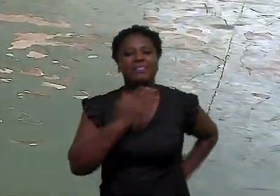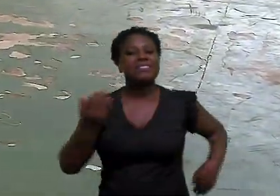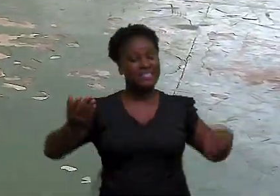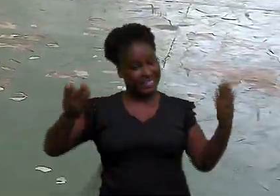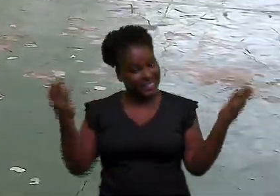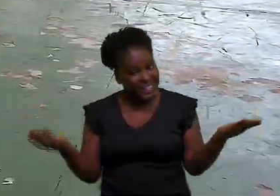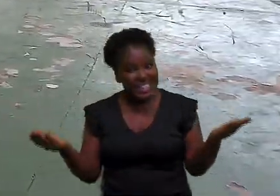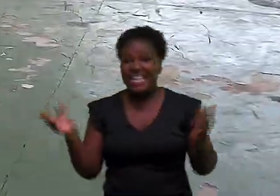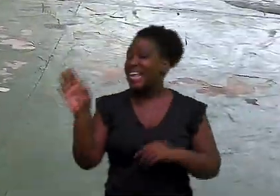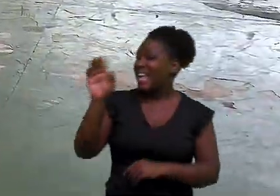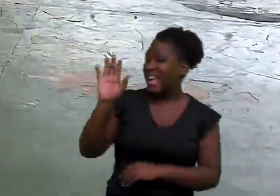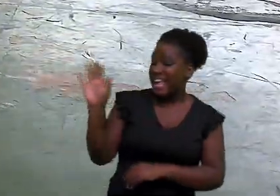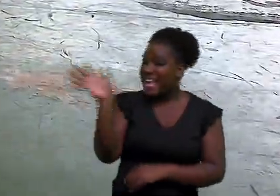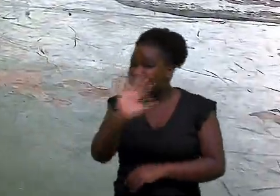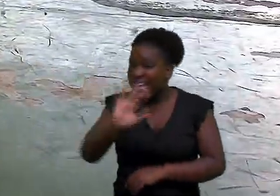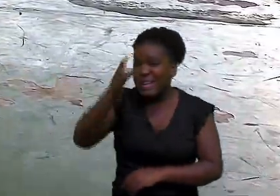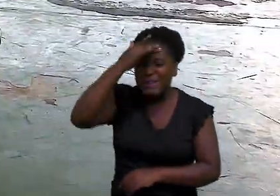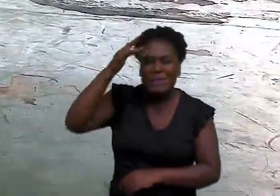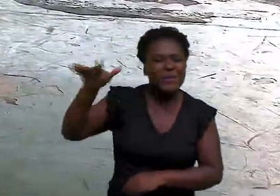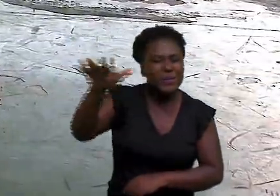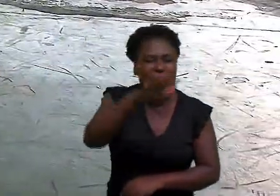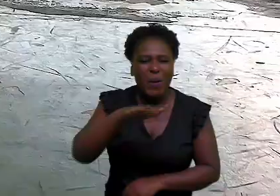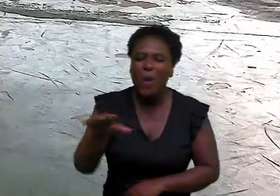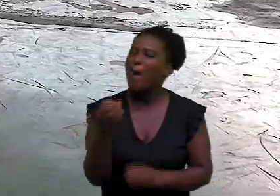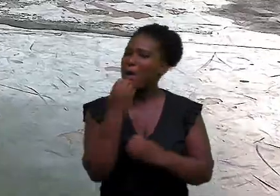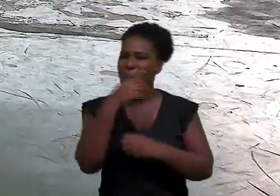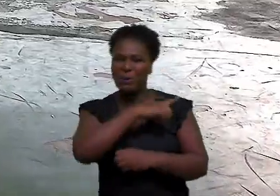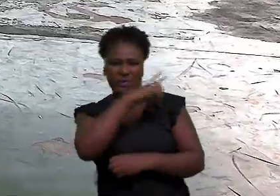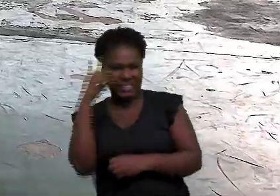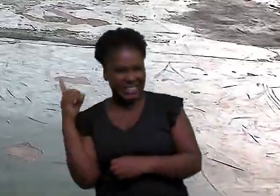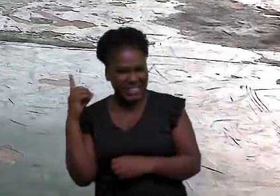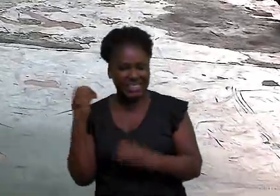Ei, pessoal, bom dia, tudo bem?